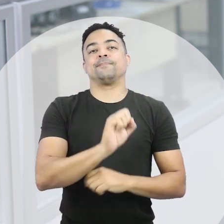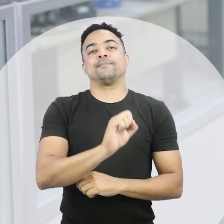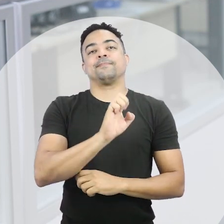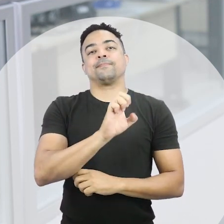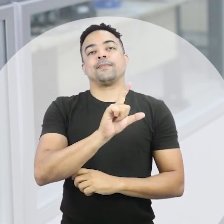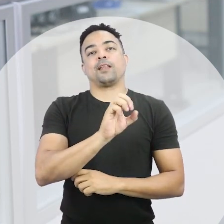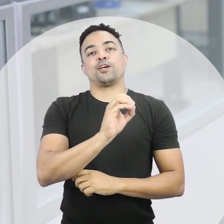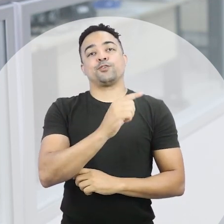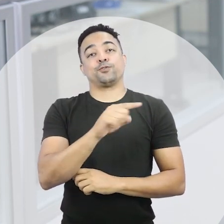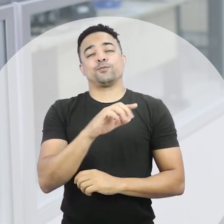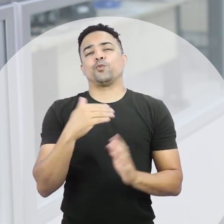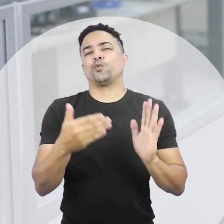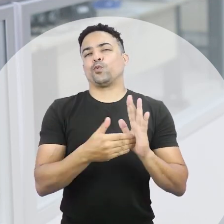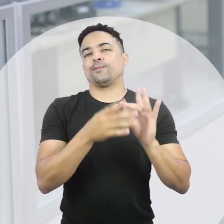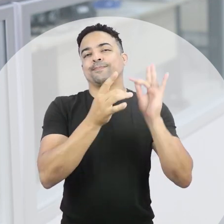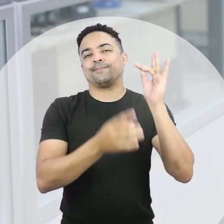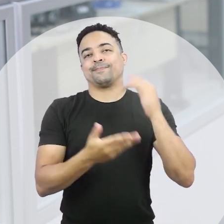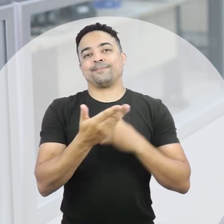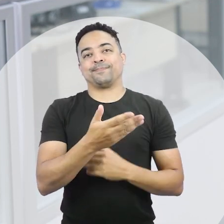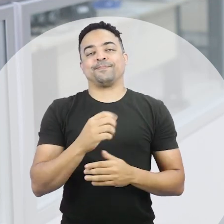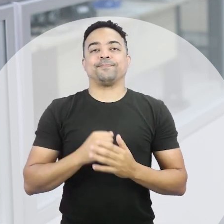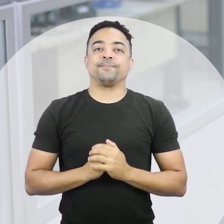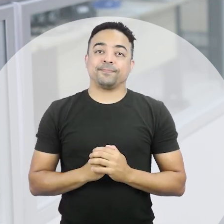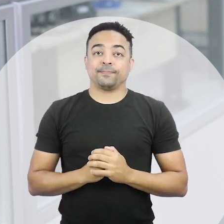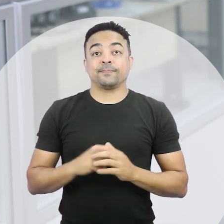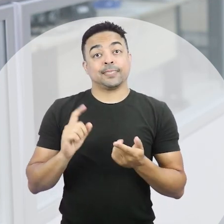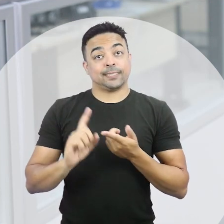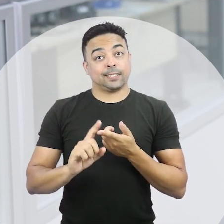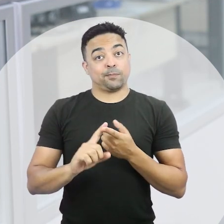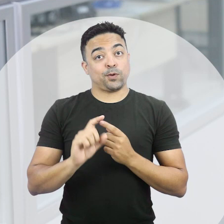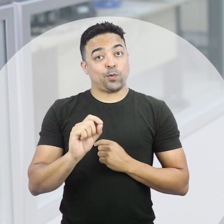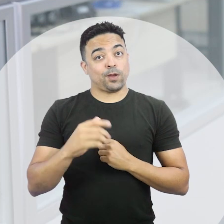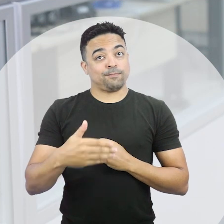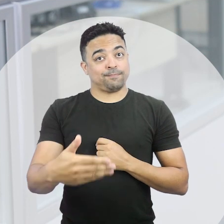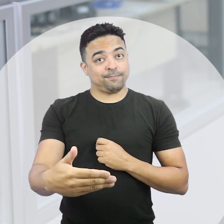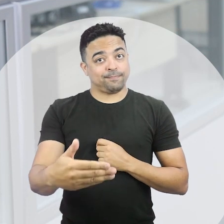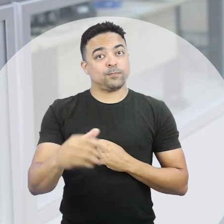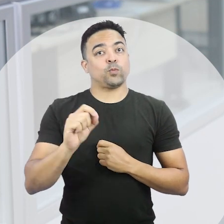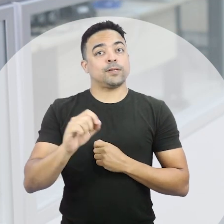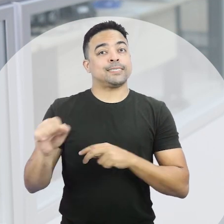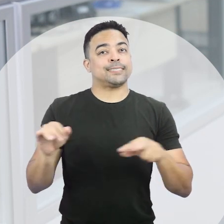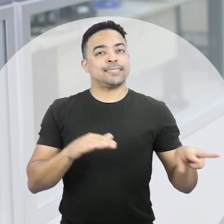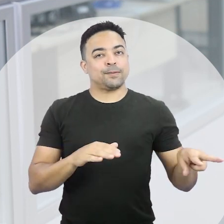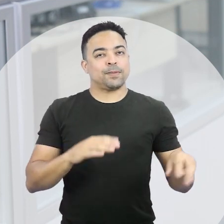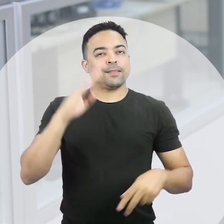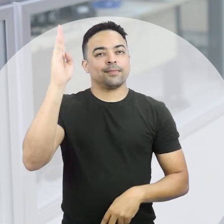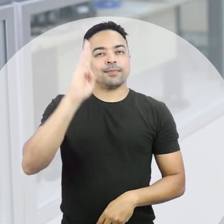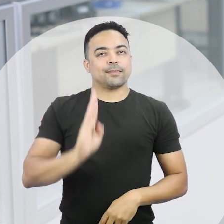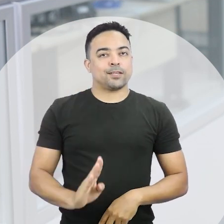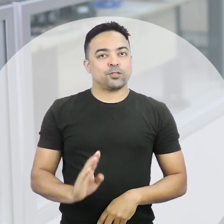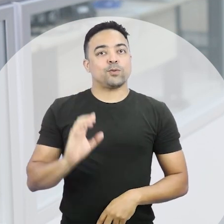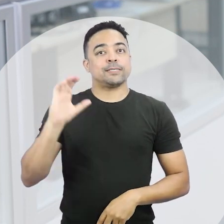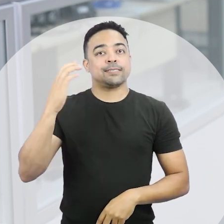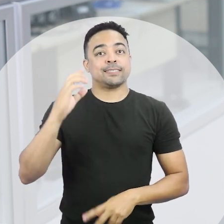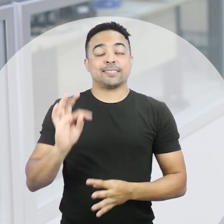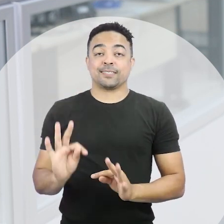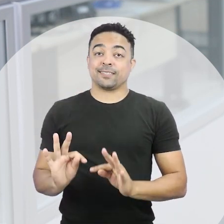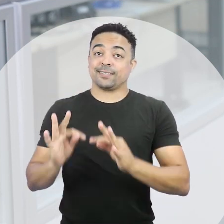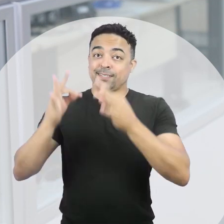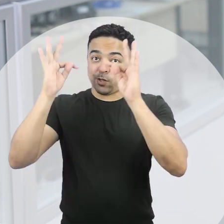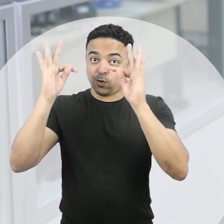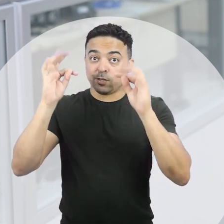menu seleções tem tudo lá disponível para você e olha só hein Tá chegando a Semana Nacional de